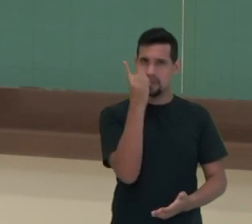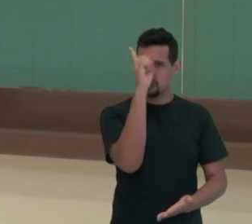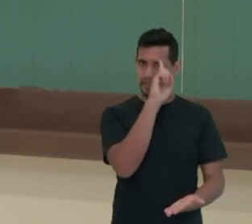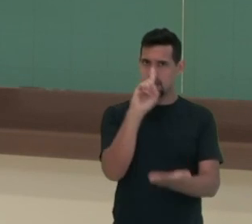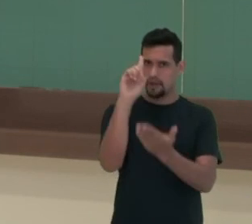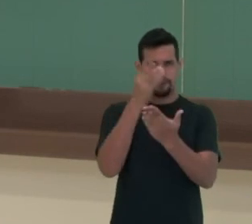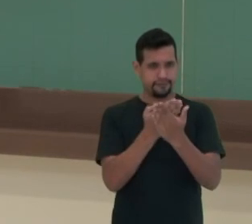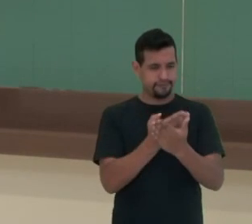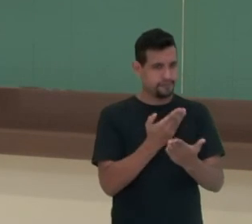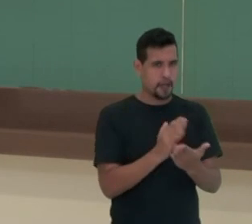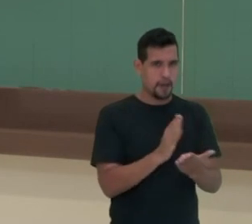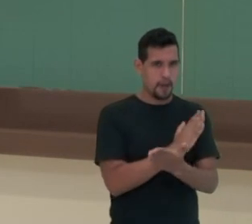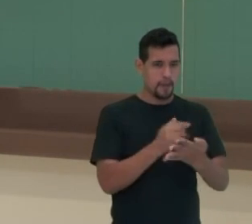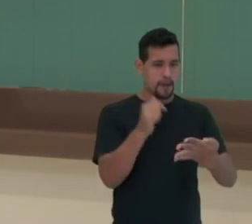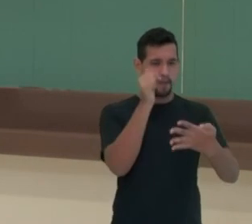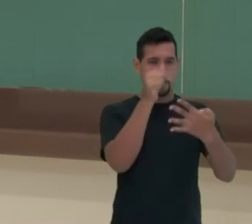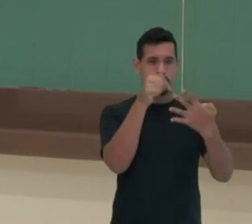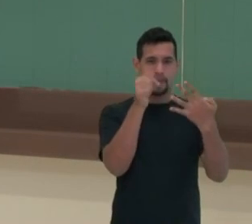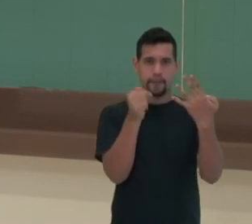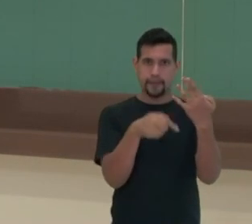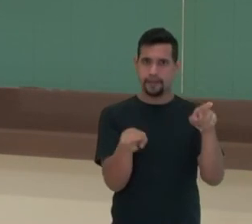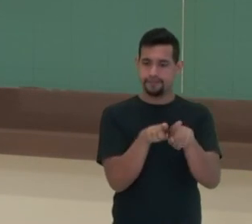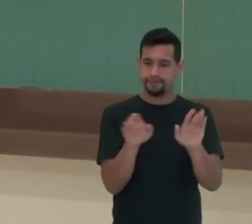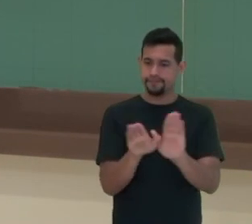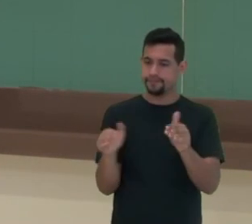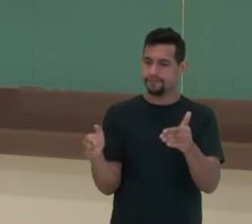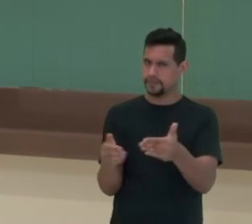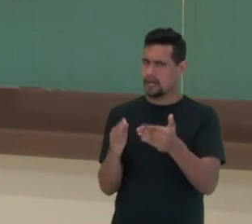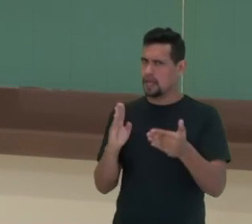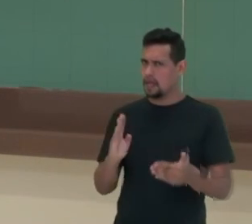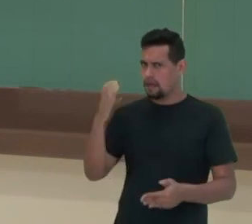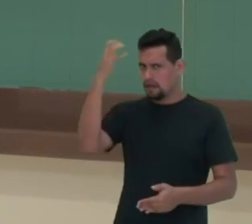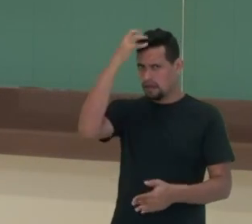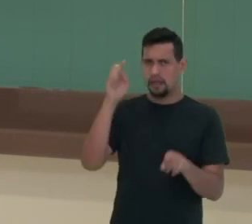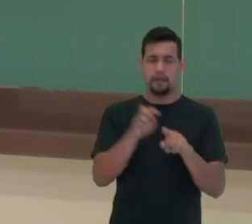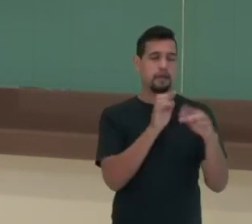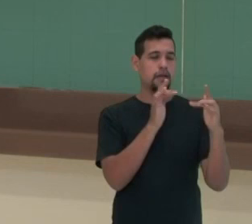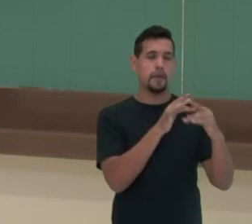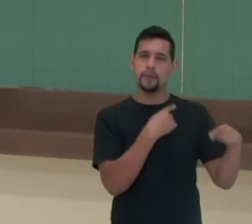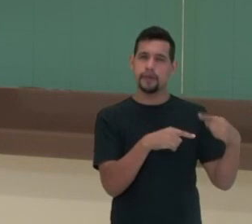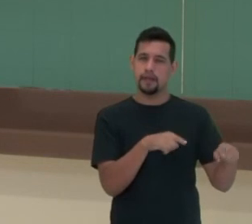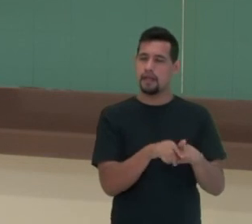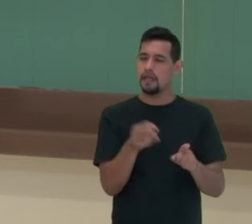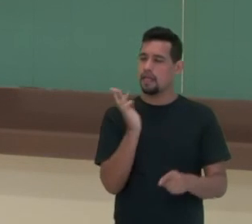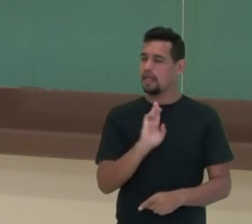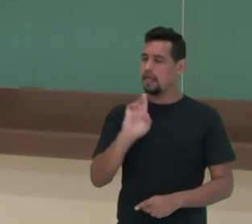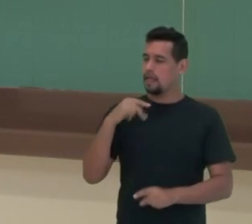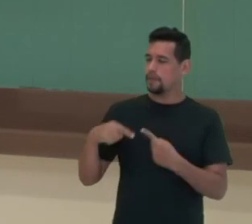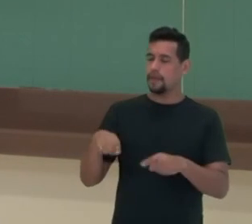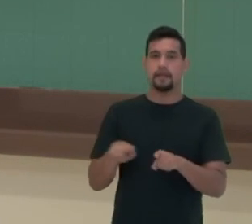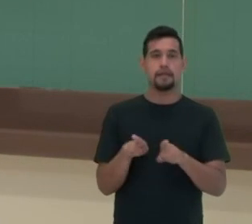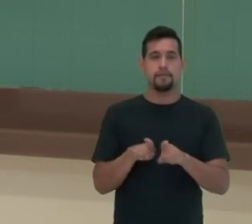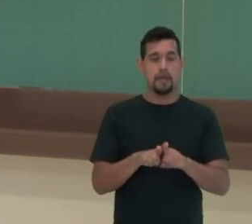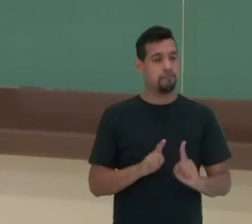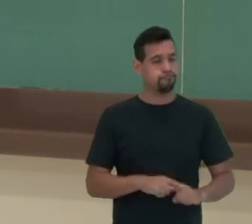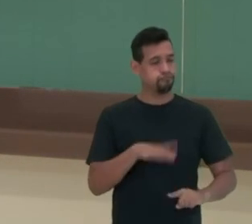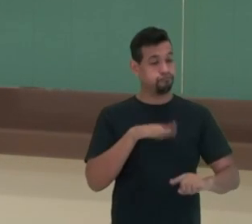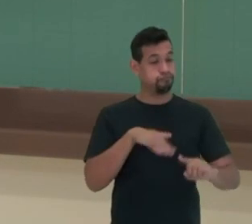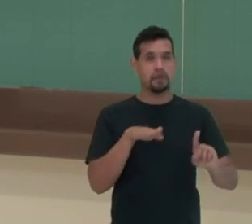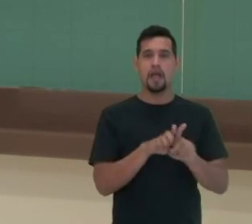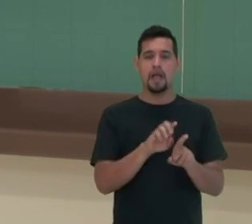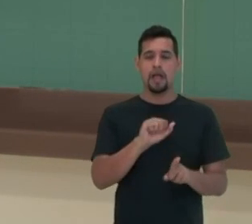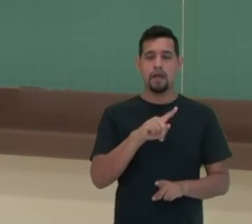Estudamos nesta aula alguns aspectos do período imperial, a relação entre relação e política, religião e política, o triunfo, a